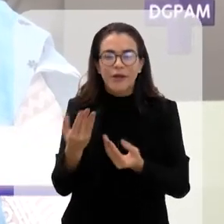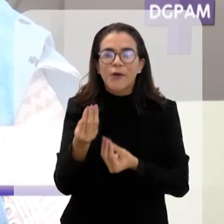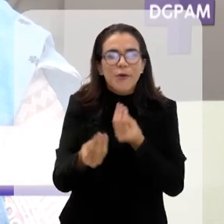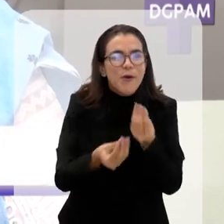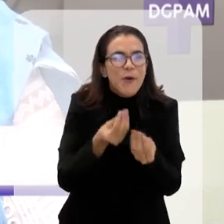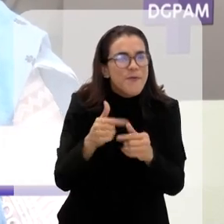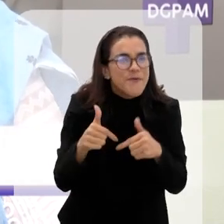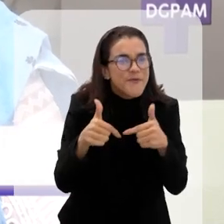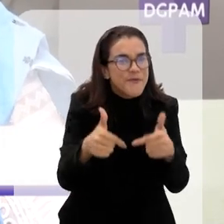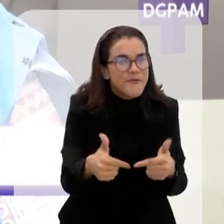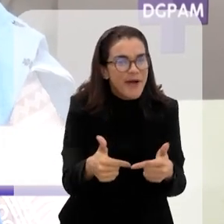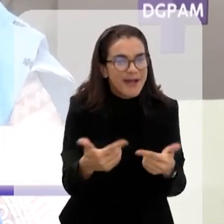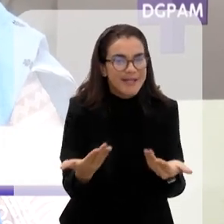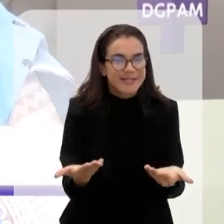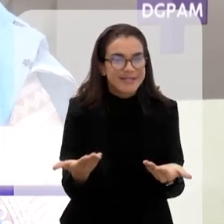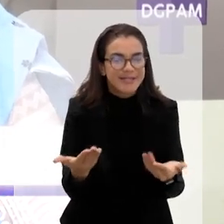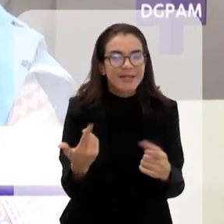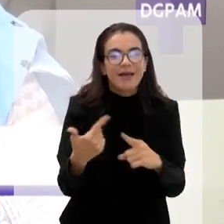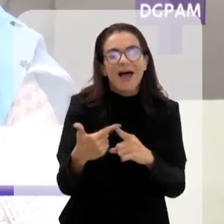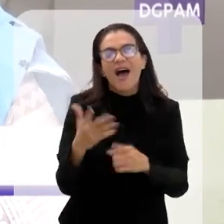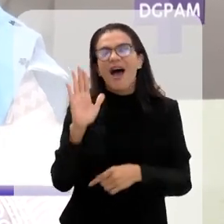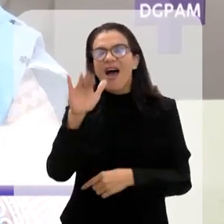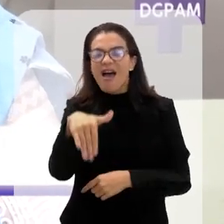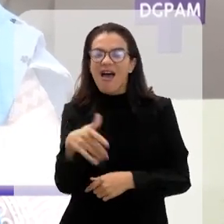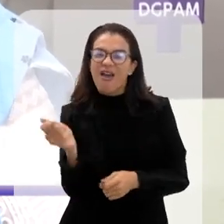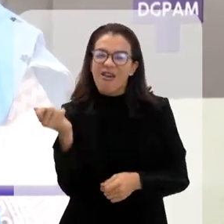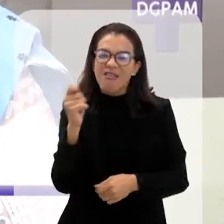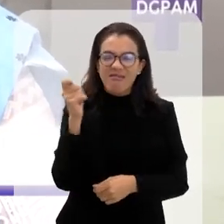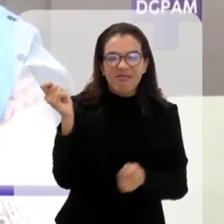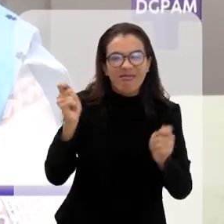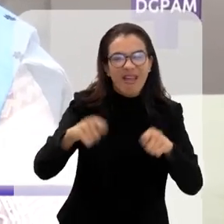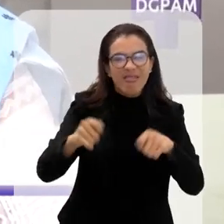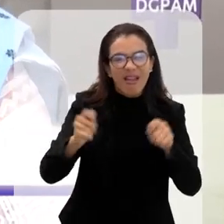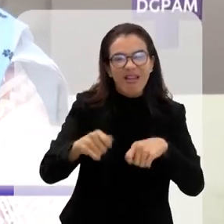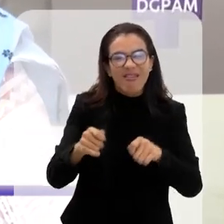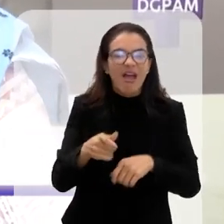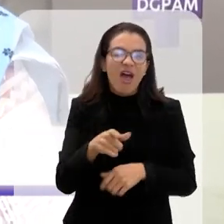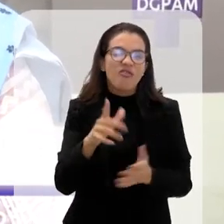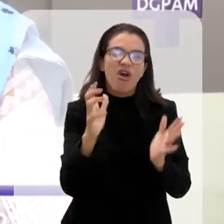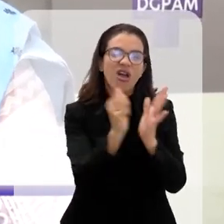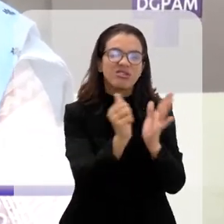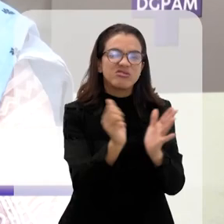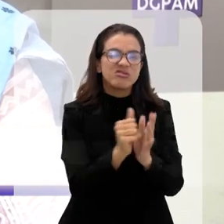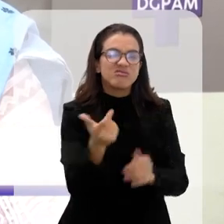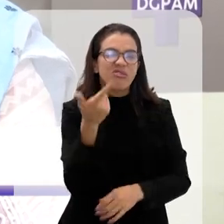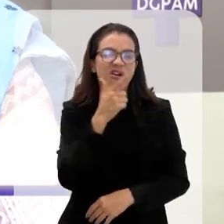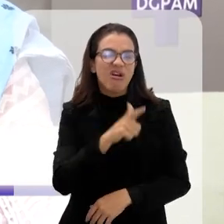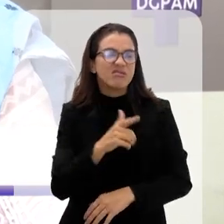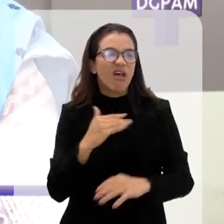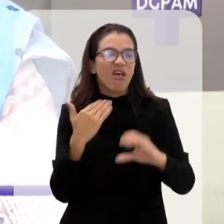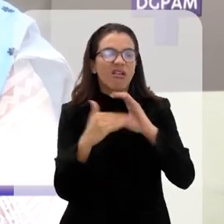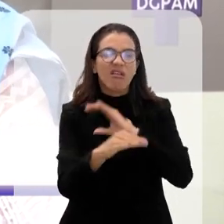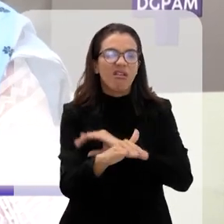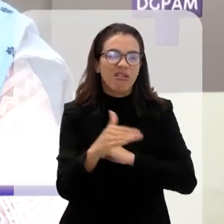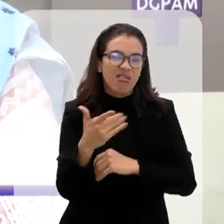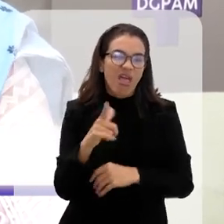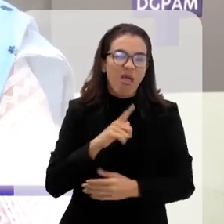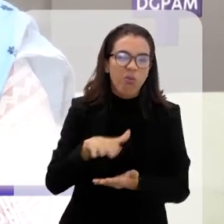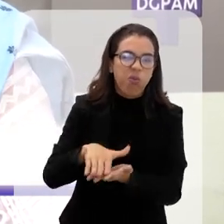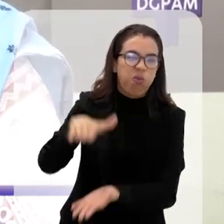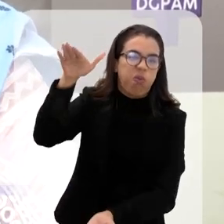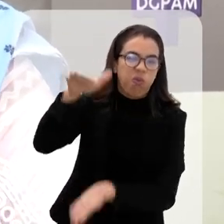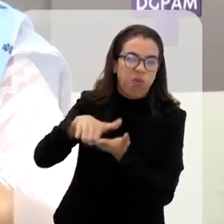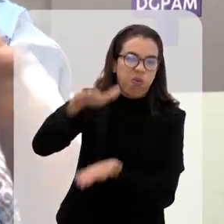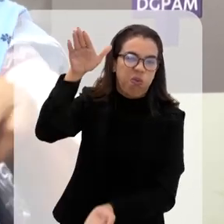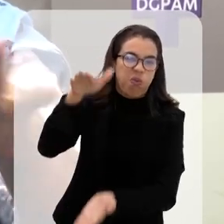entendeu? Então, como é que você faz? Porque muitas vezes você diz assim, ah, mas eu vou chegar lá, vou botar, vou fazer aquele registro, nem vai chegar lá, porque deve ter